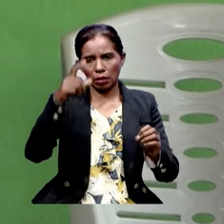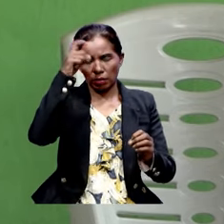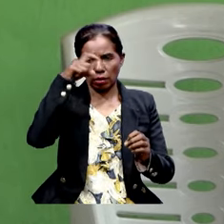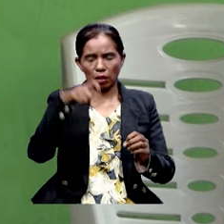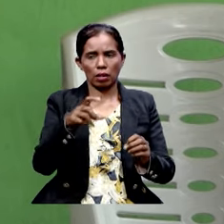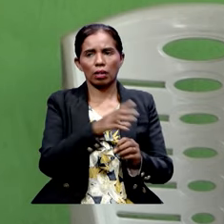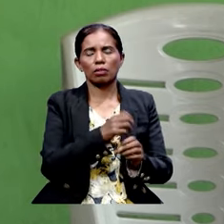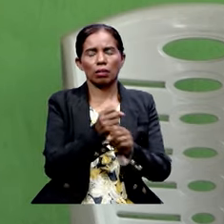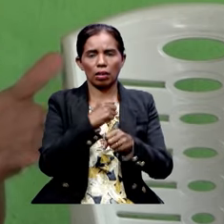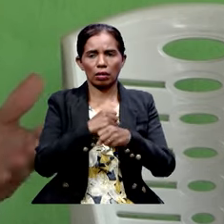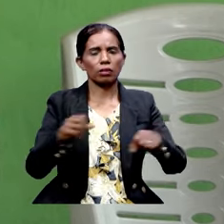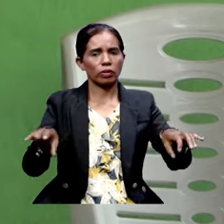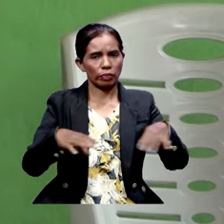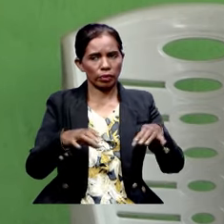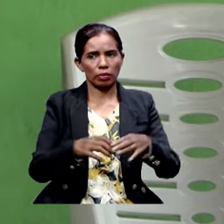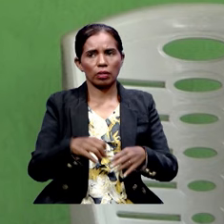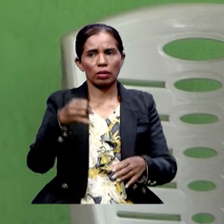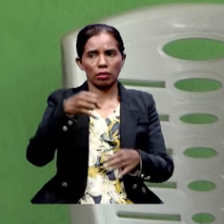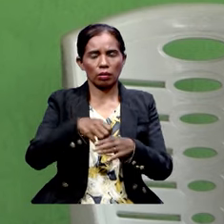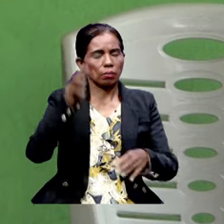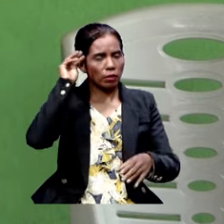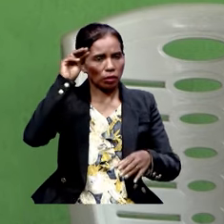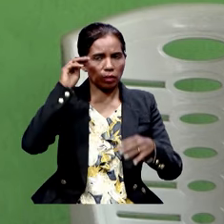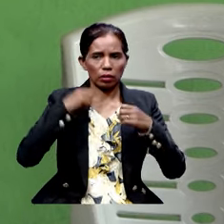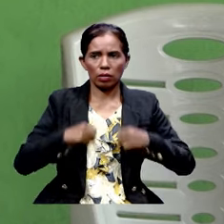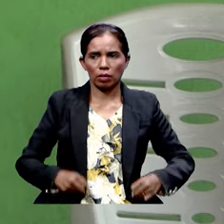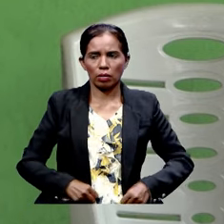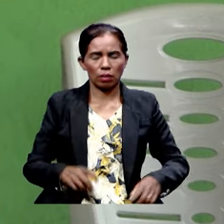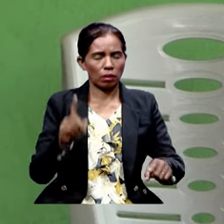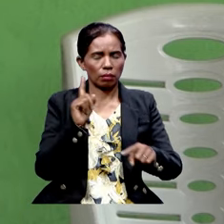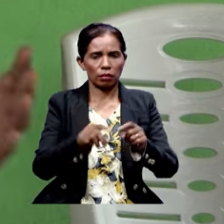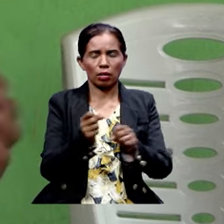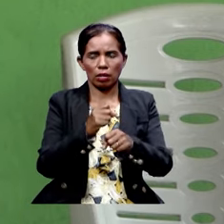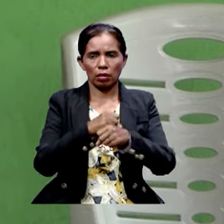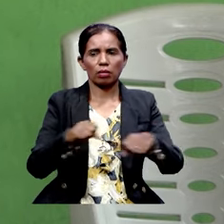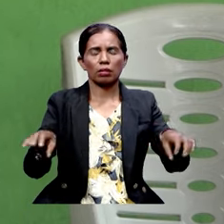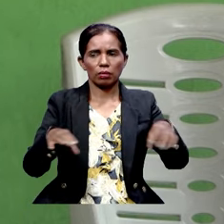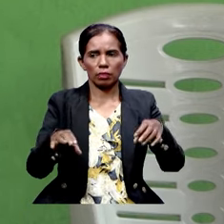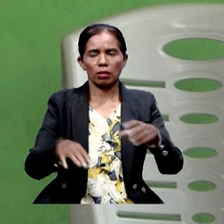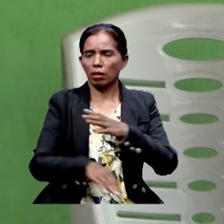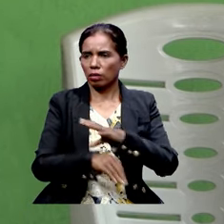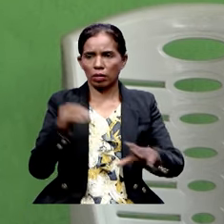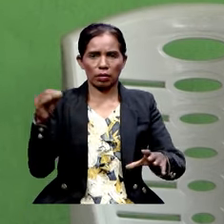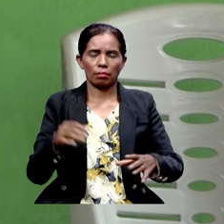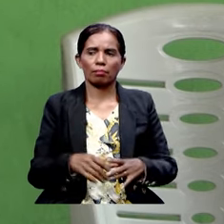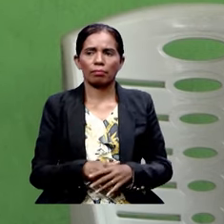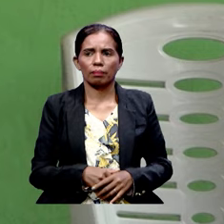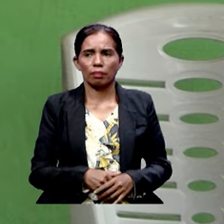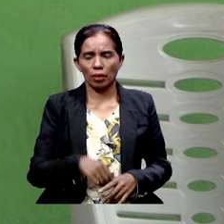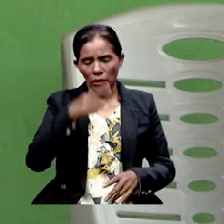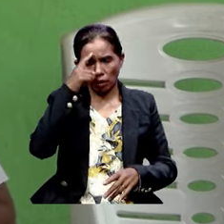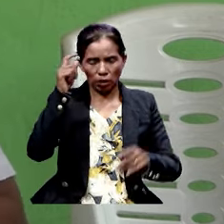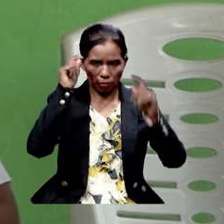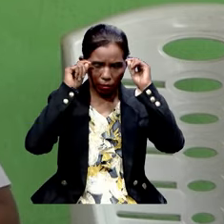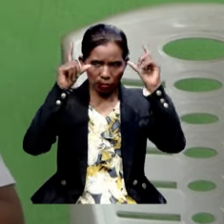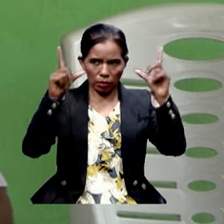kredit a tu halo sir ne serviço. Inclui, claro, ministro. Se nia laia bele halo ne serviço, Hasai. Tamba Timor Leste